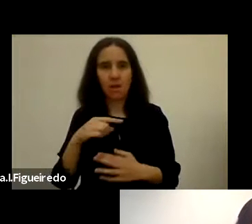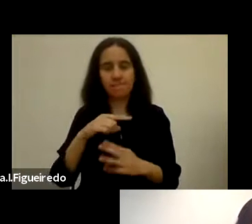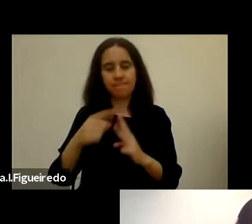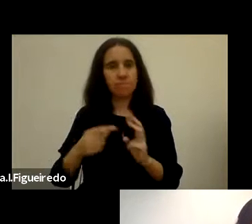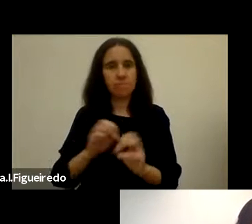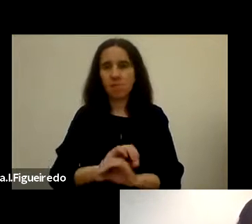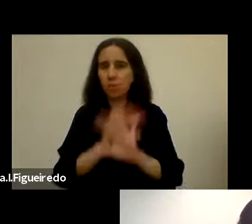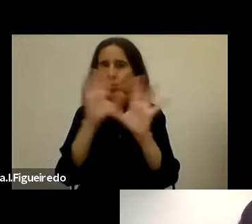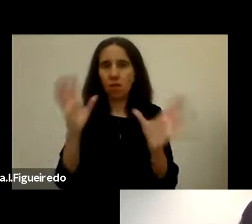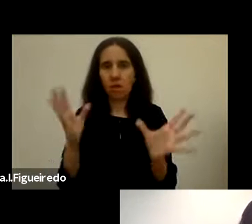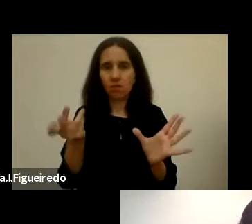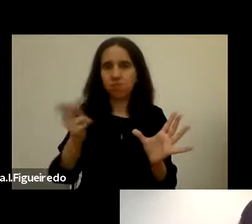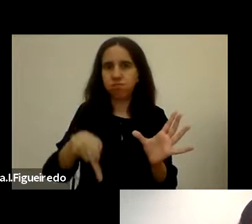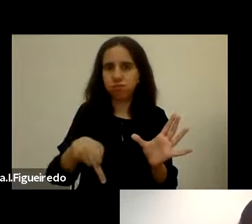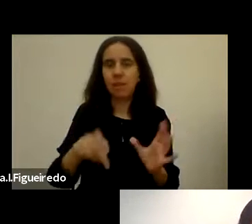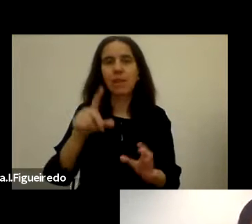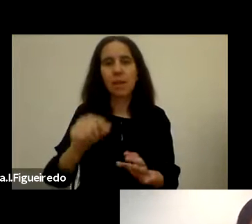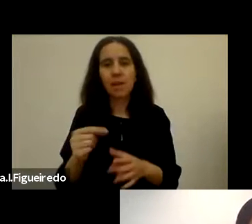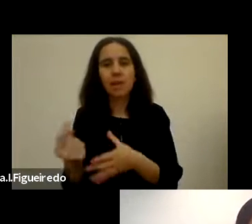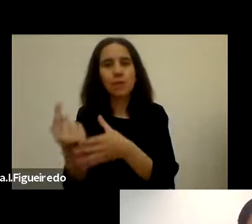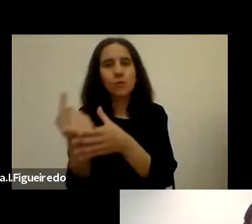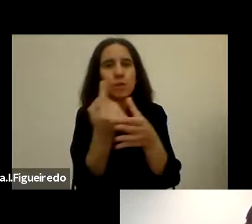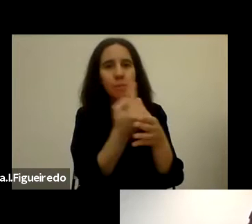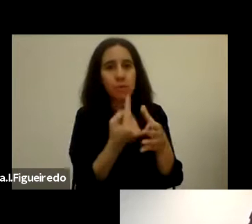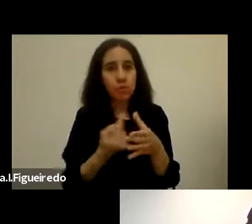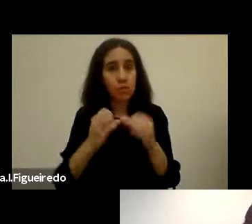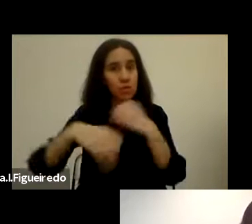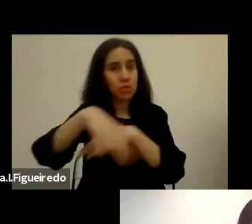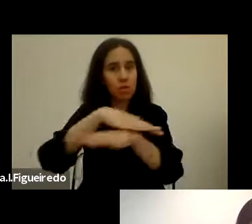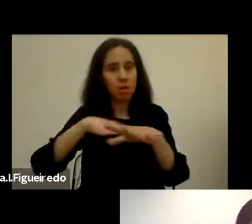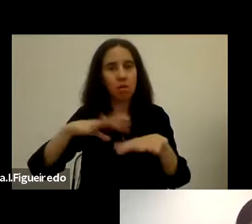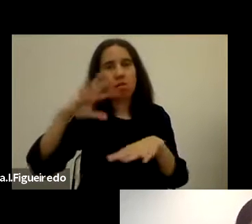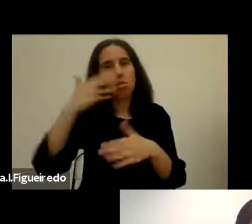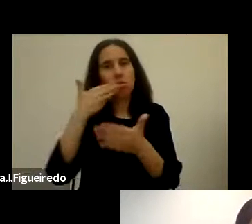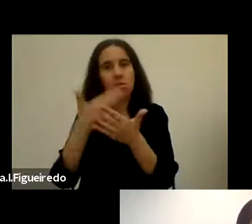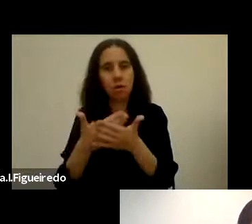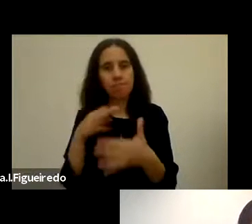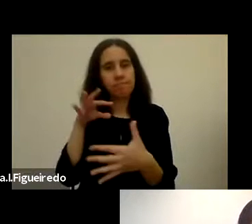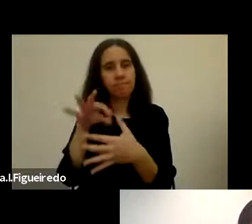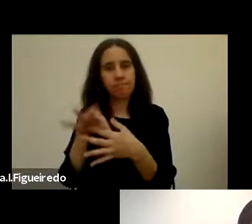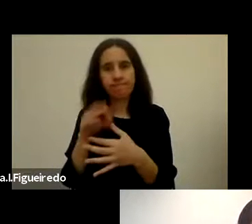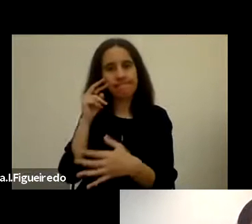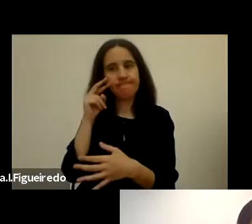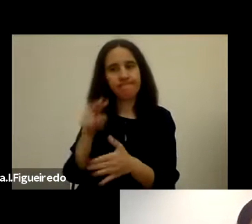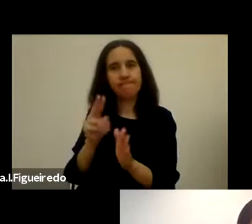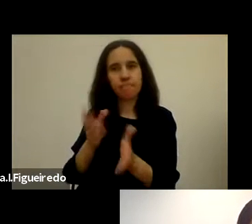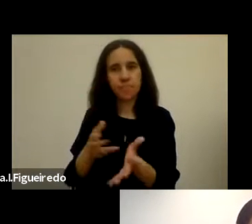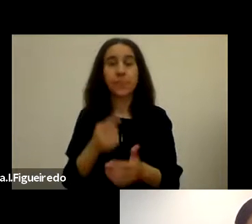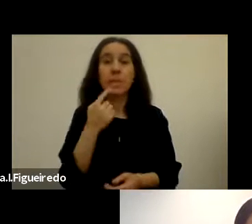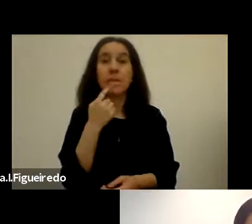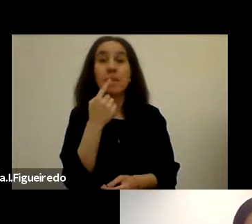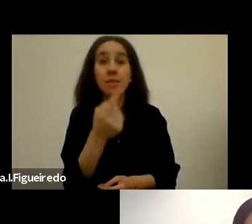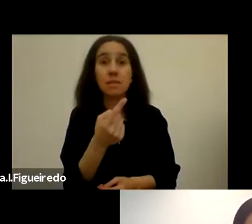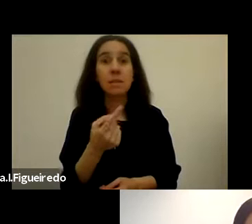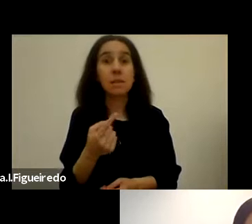Quer dizer que também, em alguns casos, o isolamento social pode ser uma variável a ter em linha de conta. Isto tudo para dizer